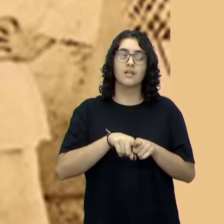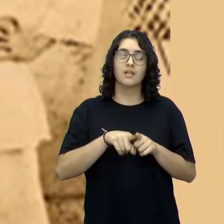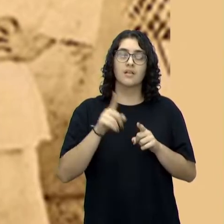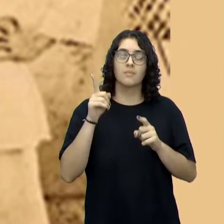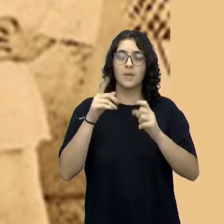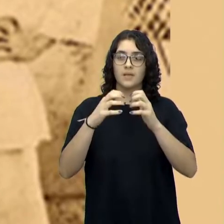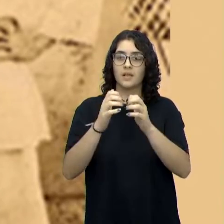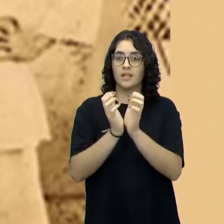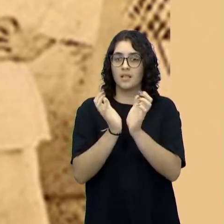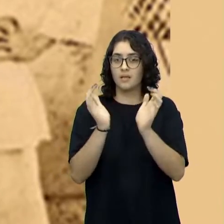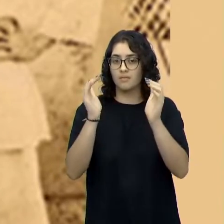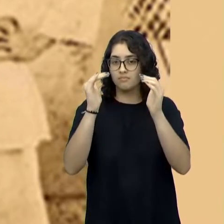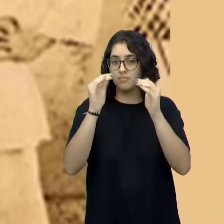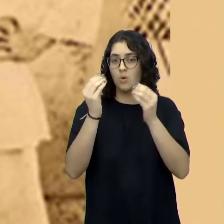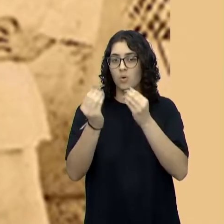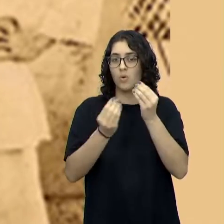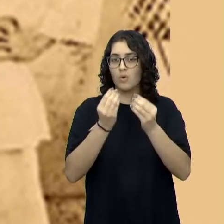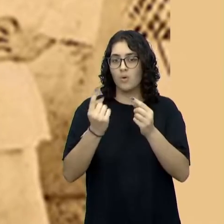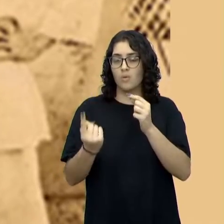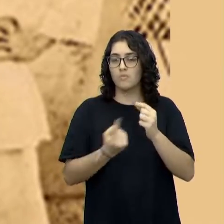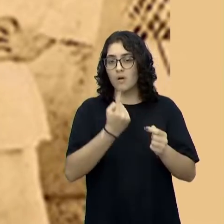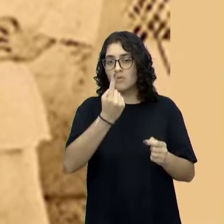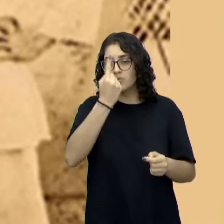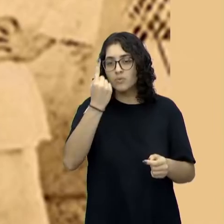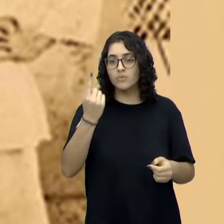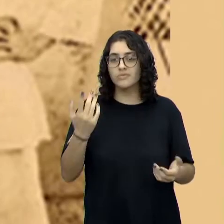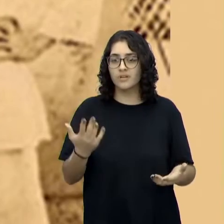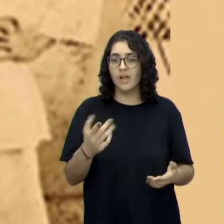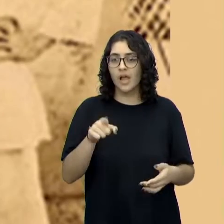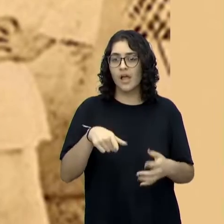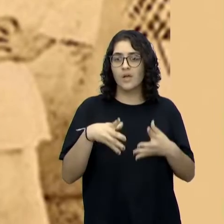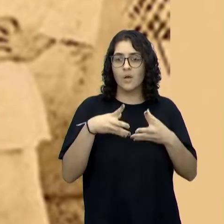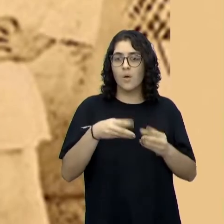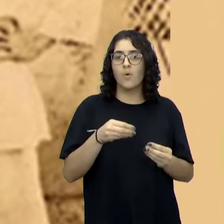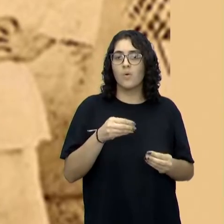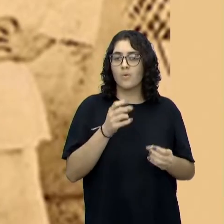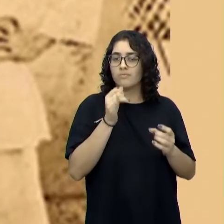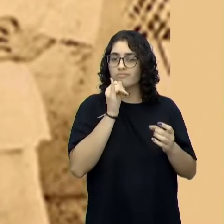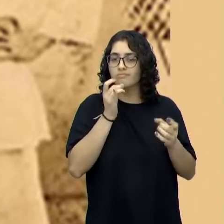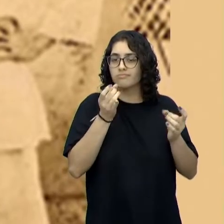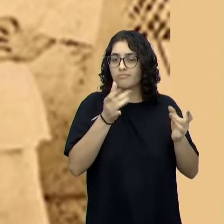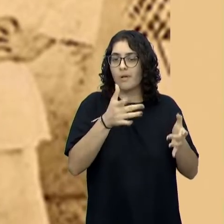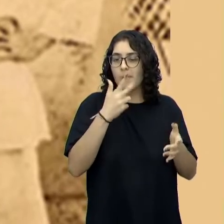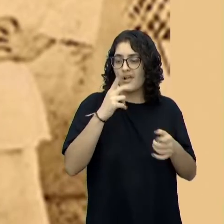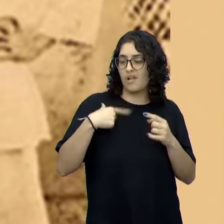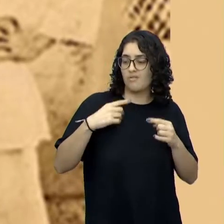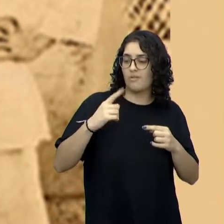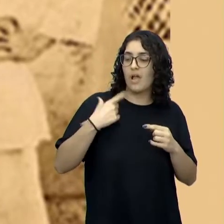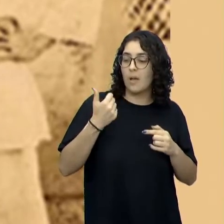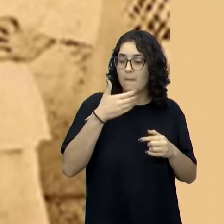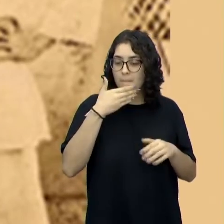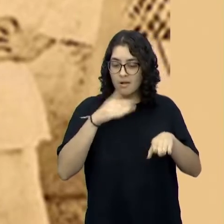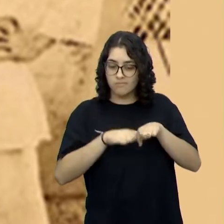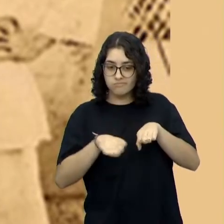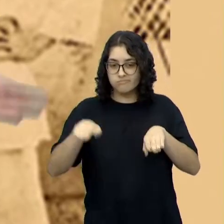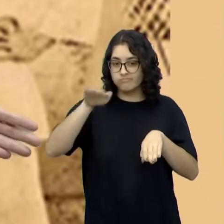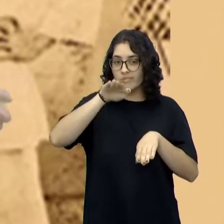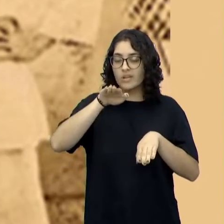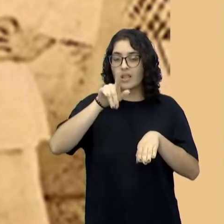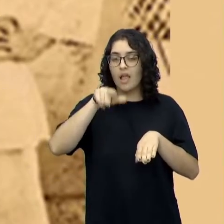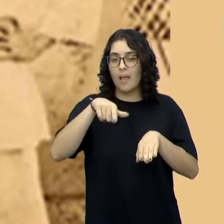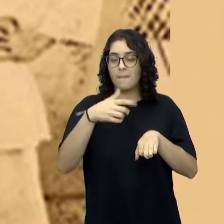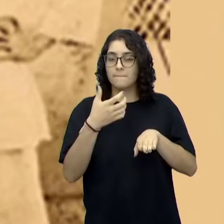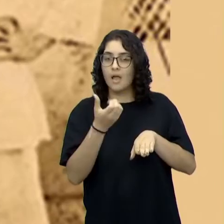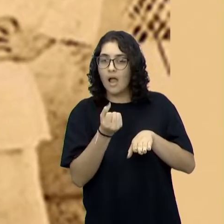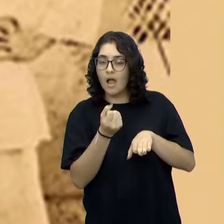crânio, altura, qualquer coisa que seja, isso não deixa alguém superior a outro, né? Seja ele